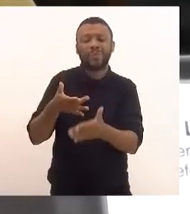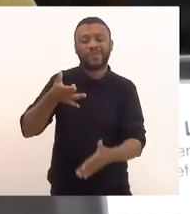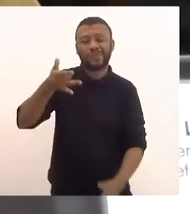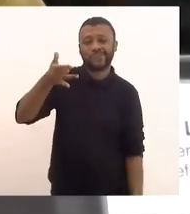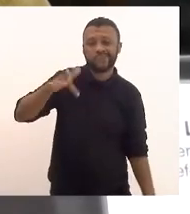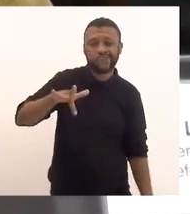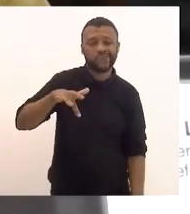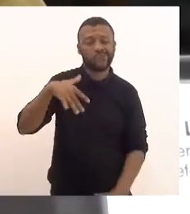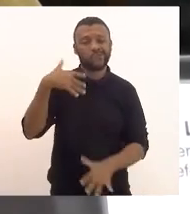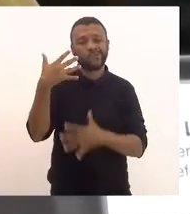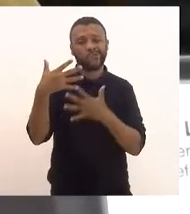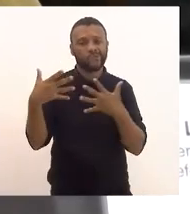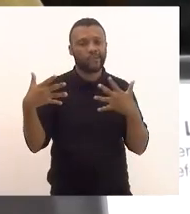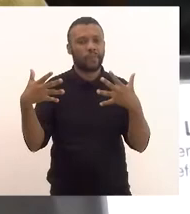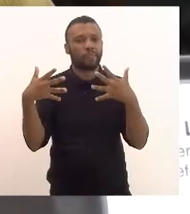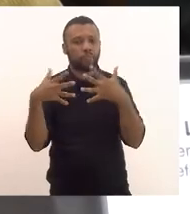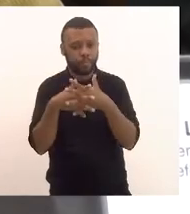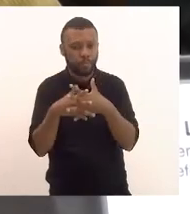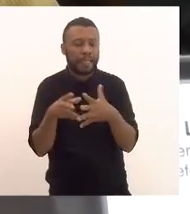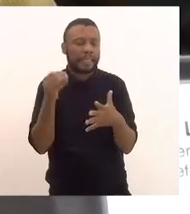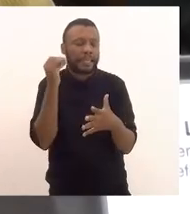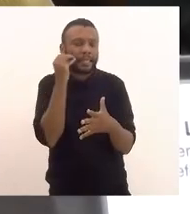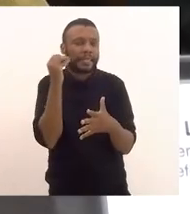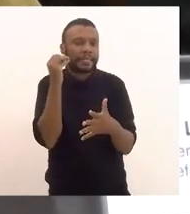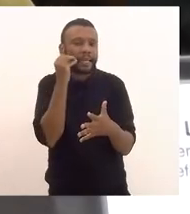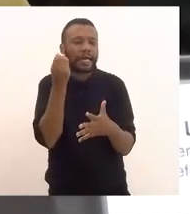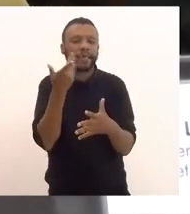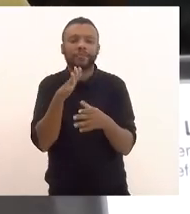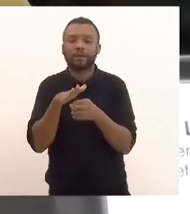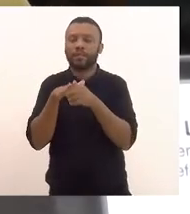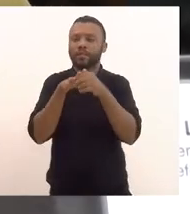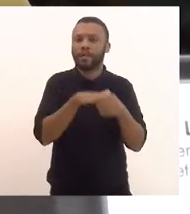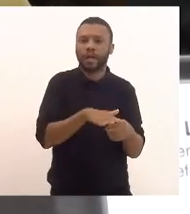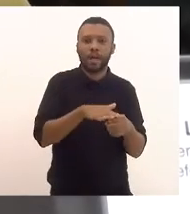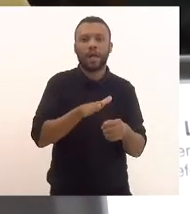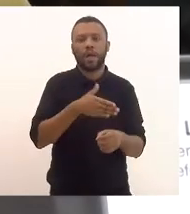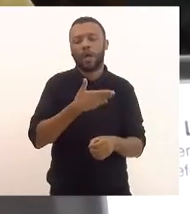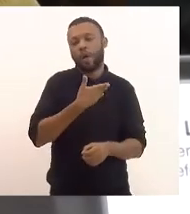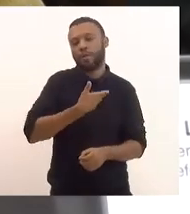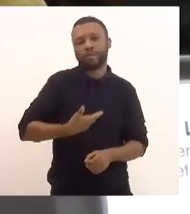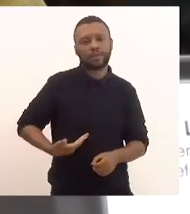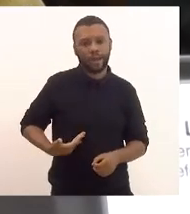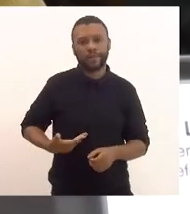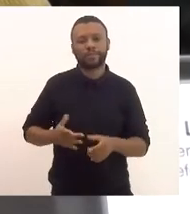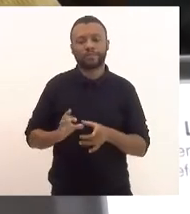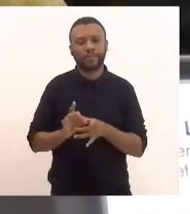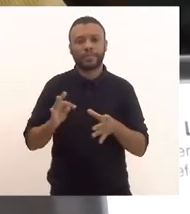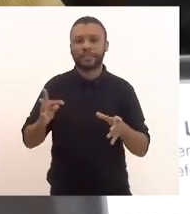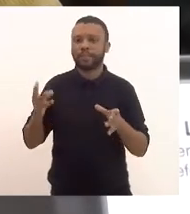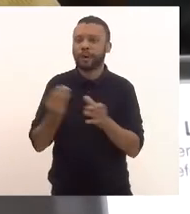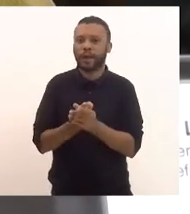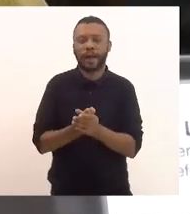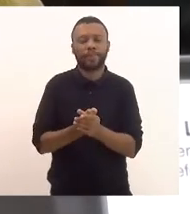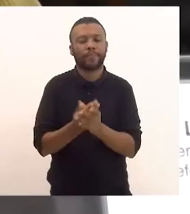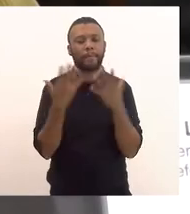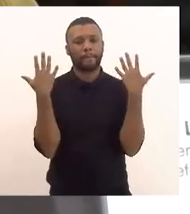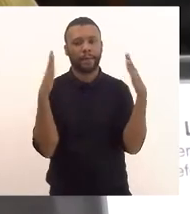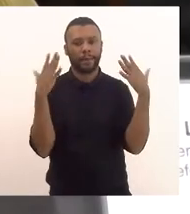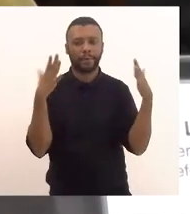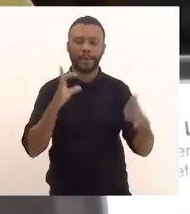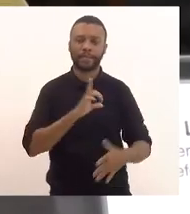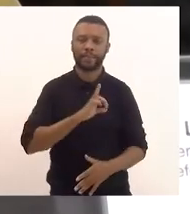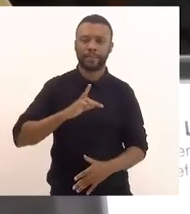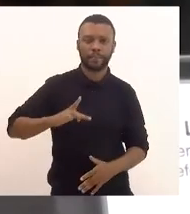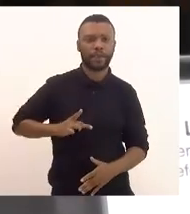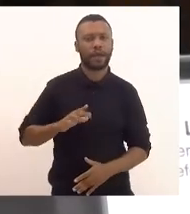de tanto a depredação e tentativa de superação do Estado democrático de direito Parabéns Defensoria Pública do Estado do Rio de